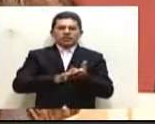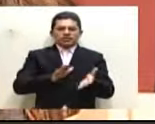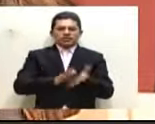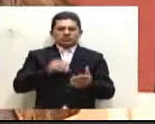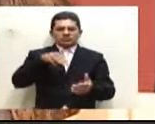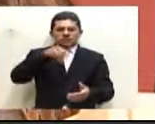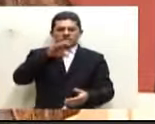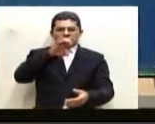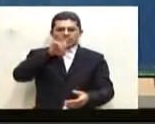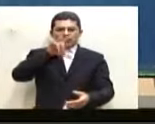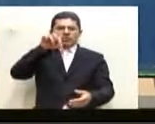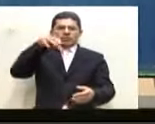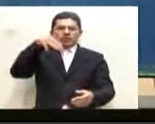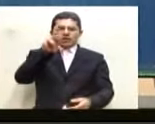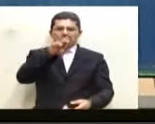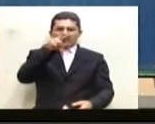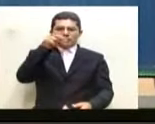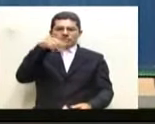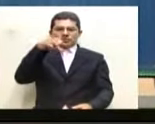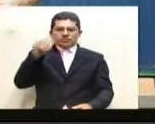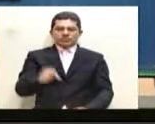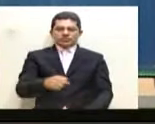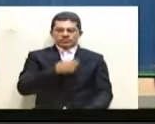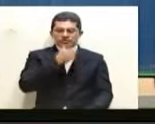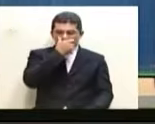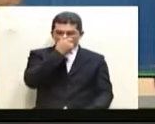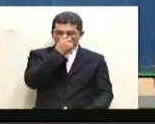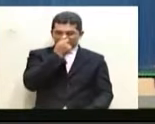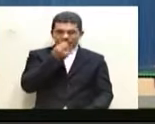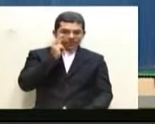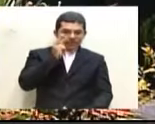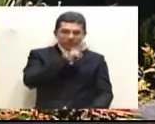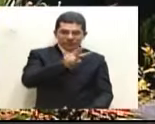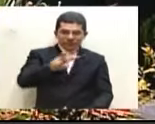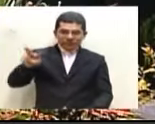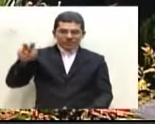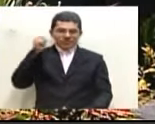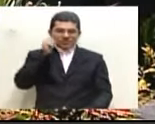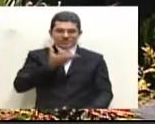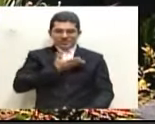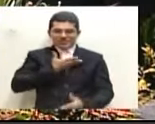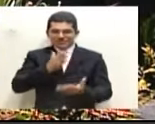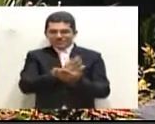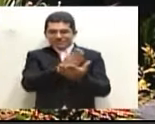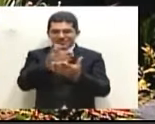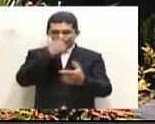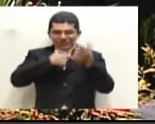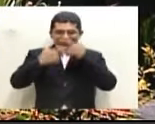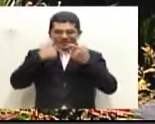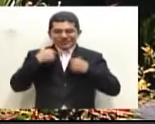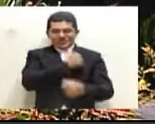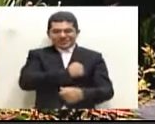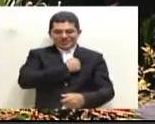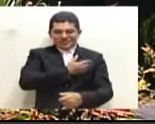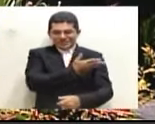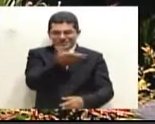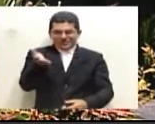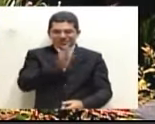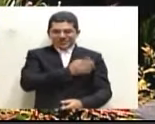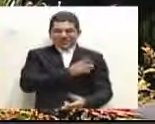Marcelo Ramos. Obrigado. Eu vejo as meninas chorando ali atrás e eu vou sentir saudade de todos, de